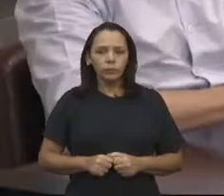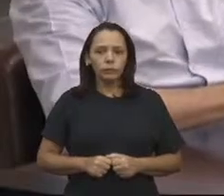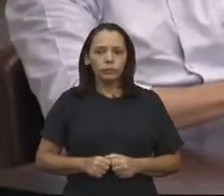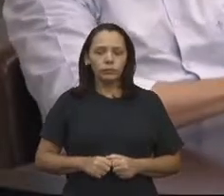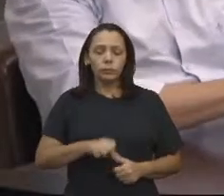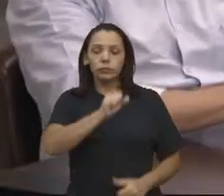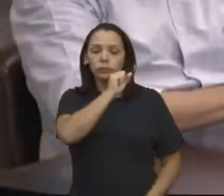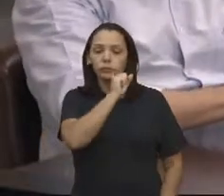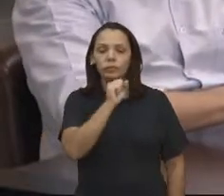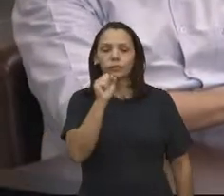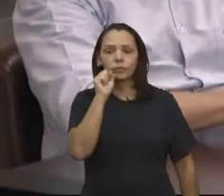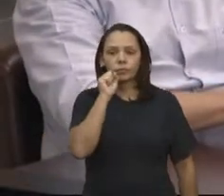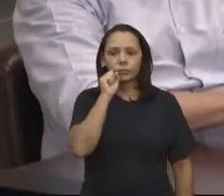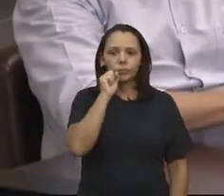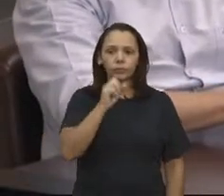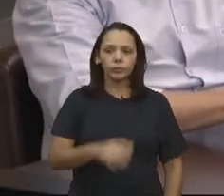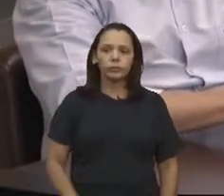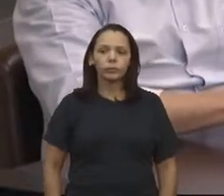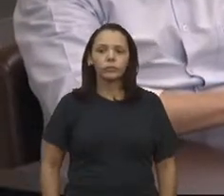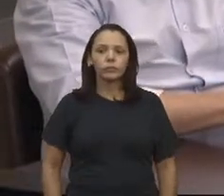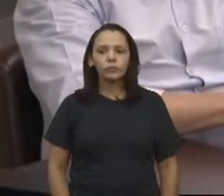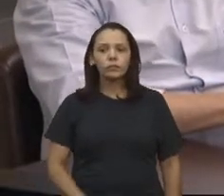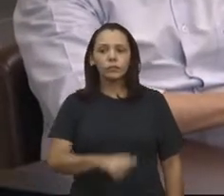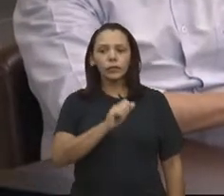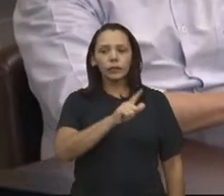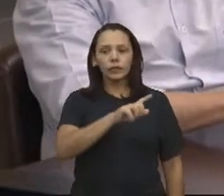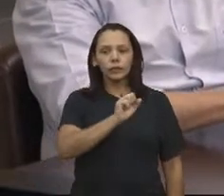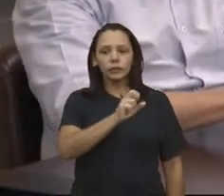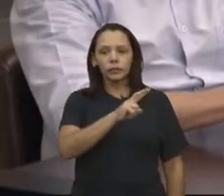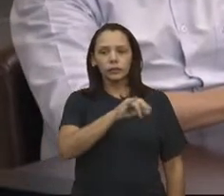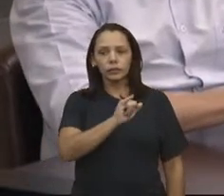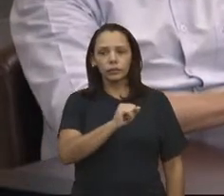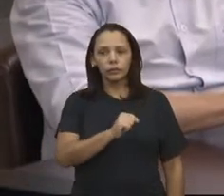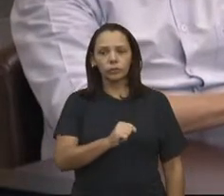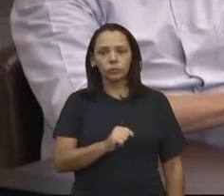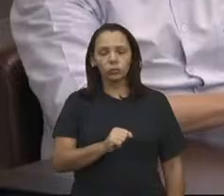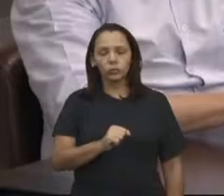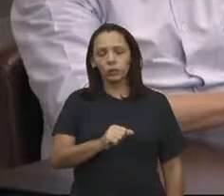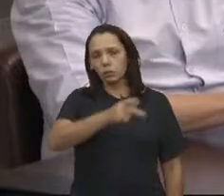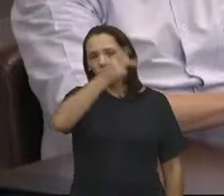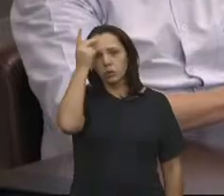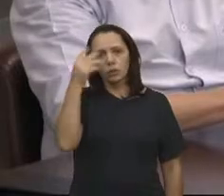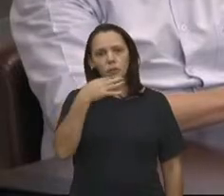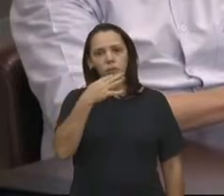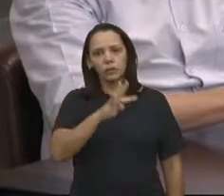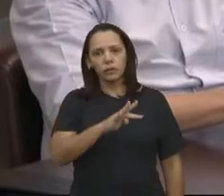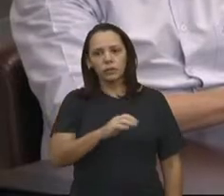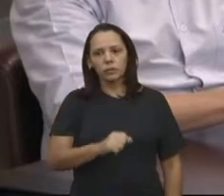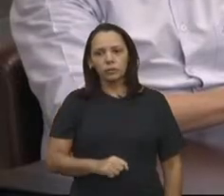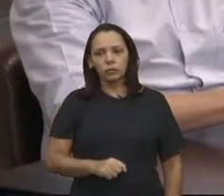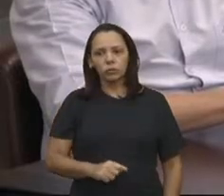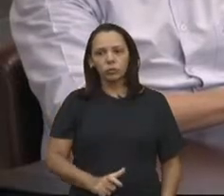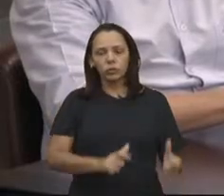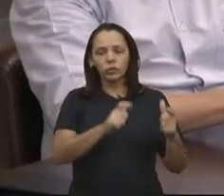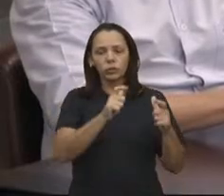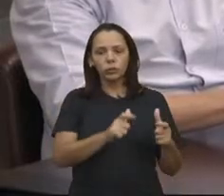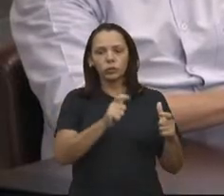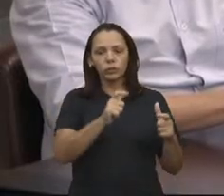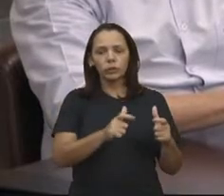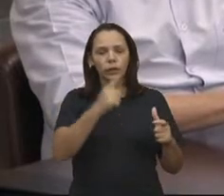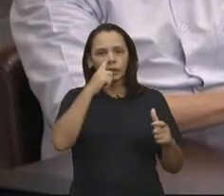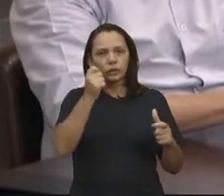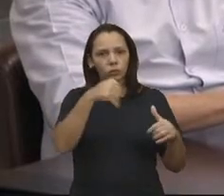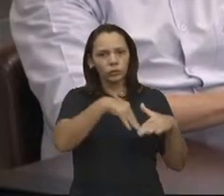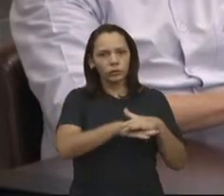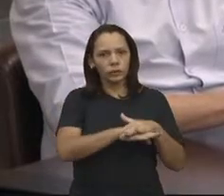Silfarm, referente ao leve do Cidade de Salvador, ele fica, acho que para quem não conhece, ele fica no aterro sanitário, então ele